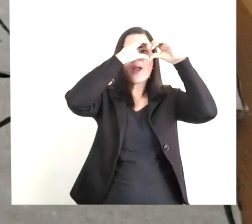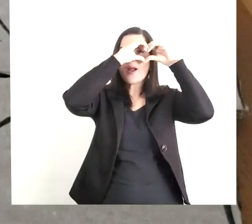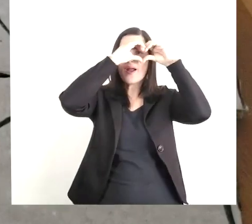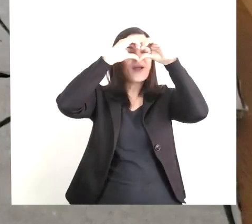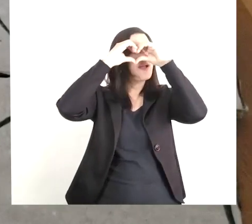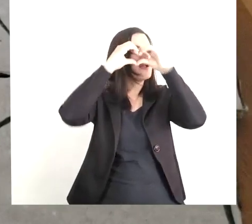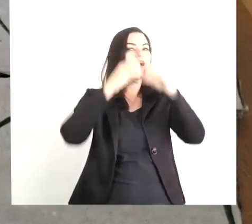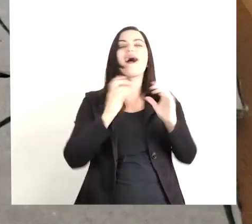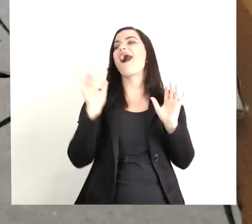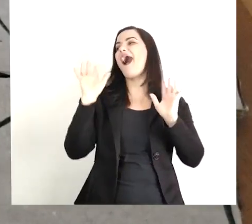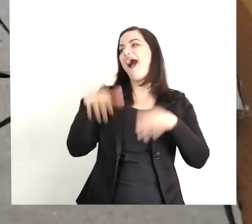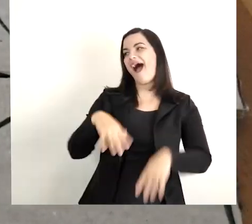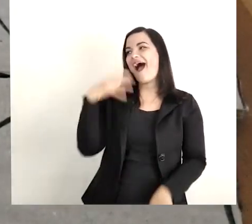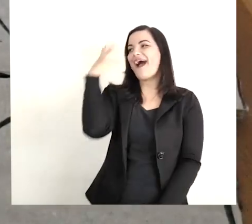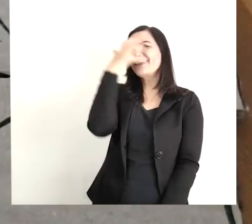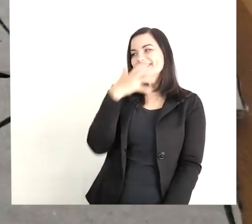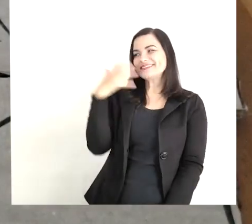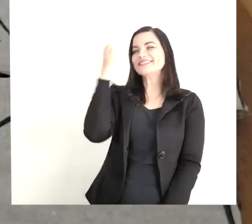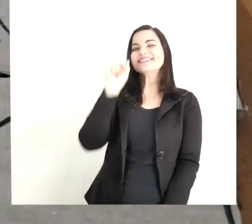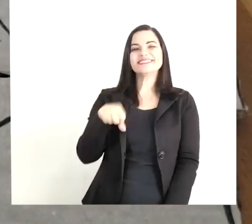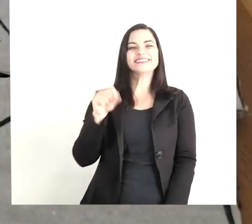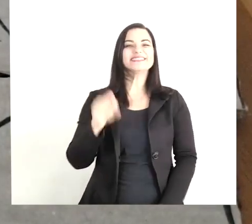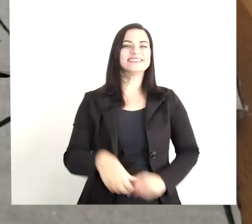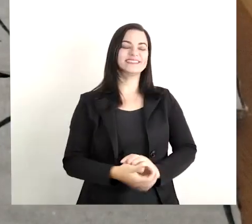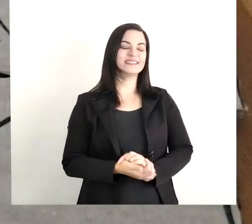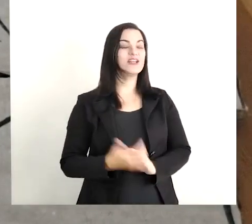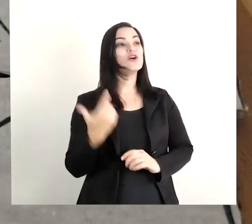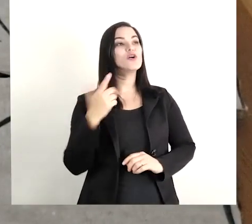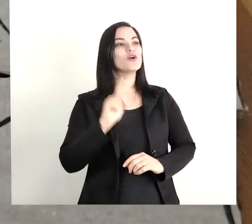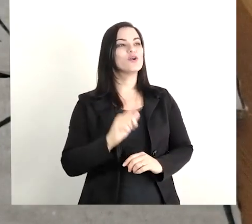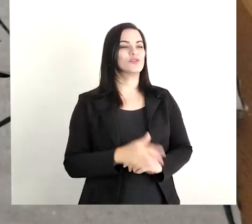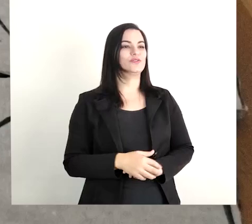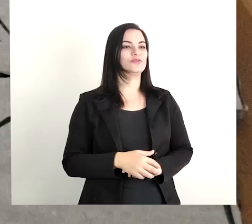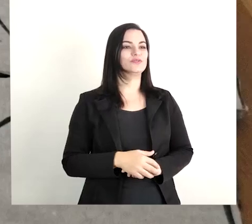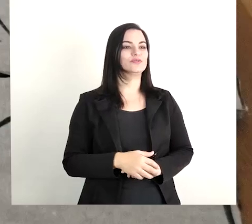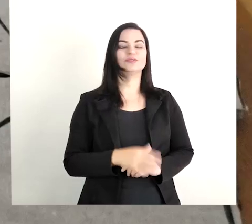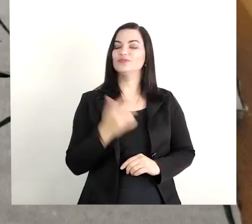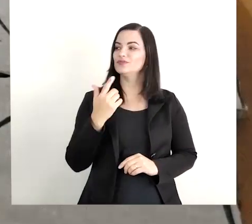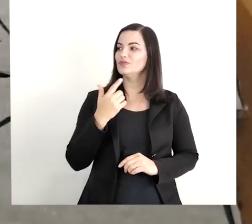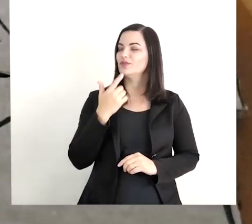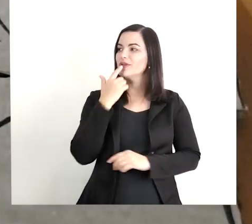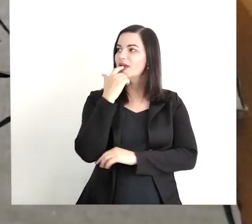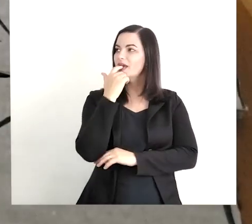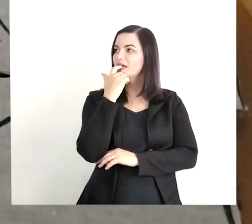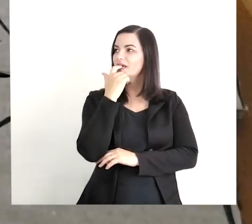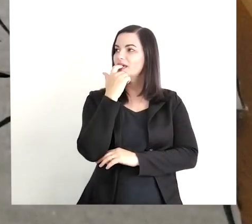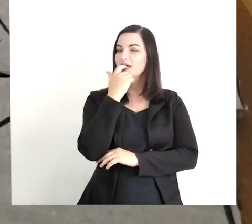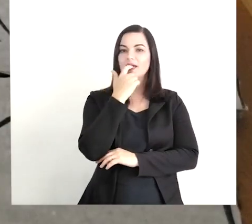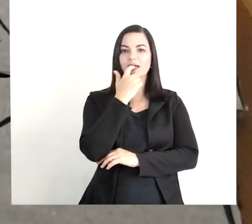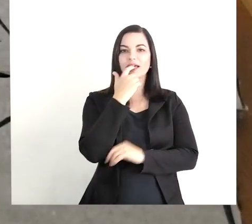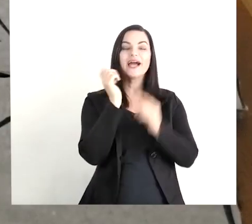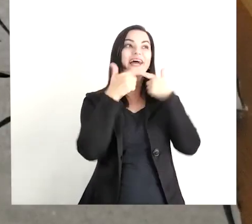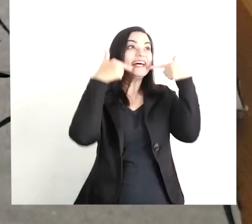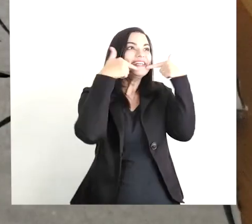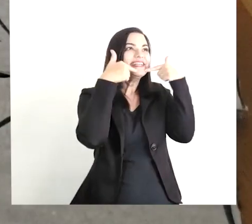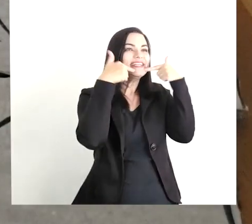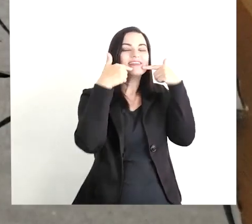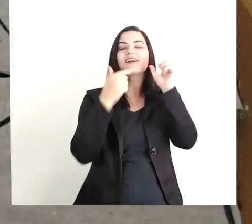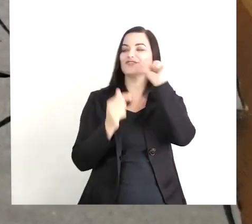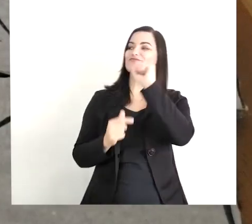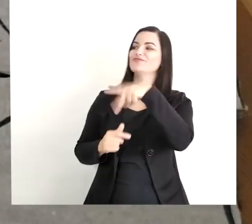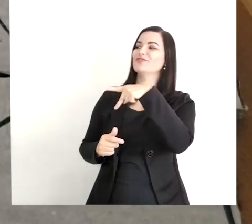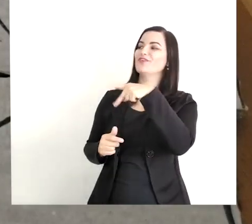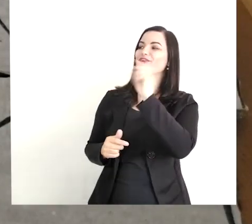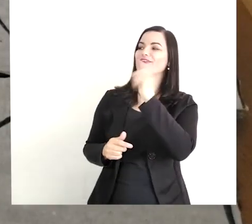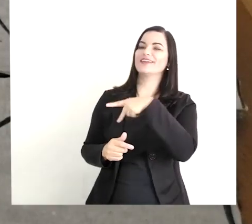olhos. O apaixonado. Qual outro? Risada. Dando risada? Uhum. Então tá, agora é